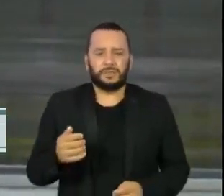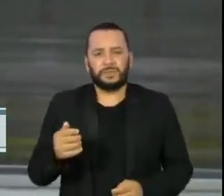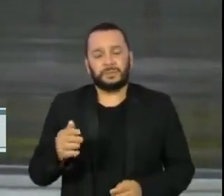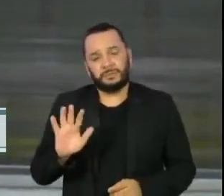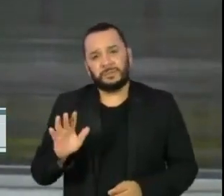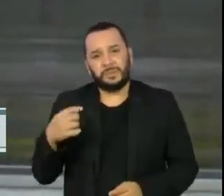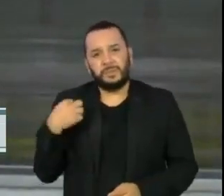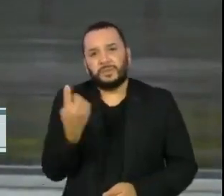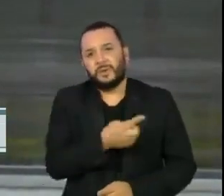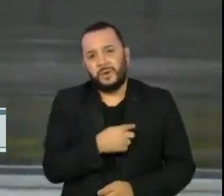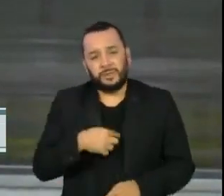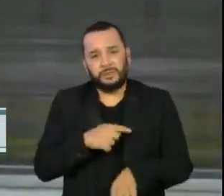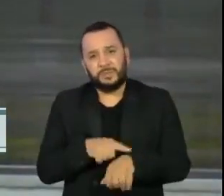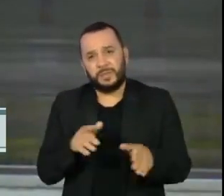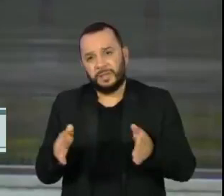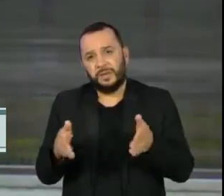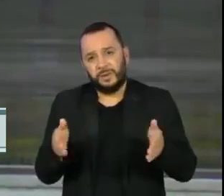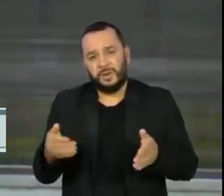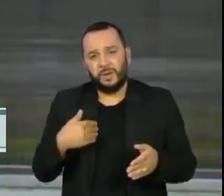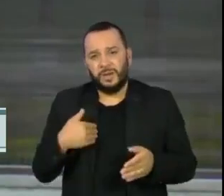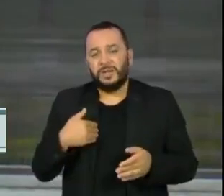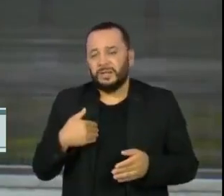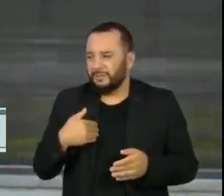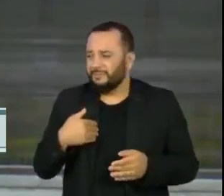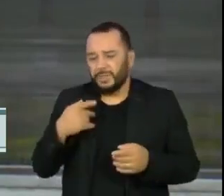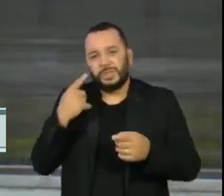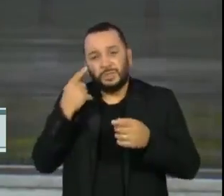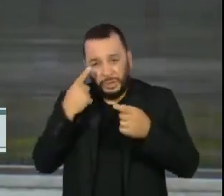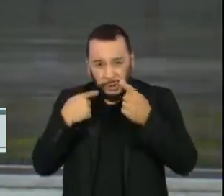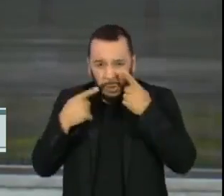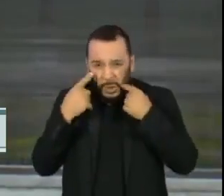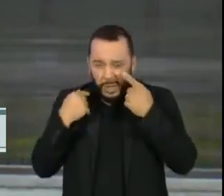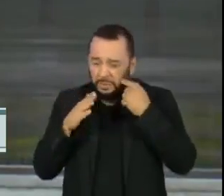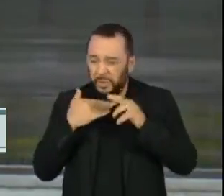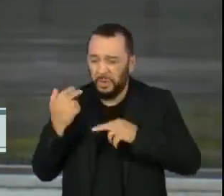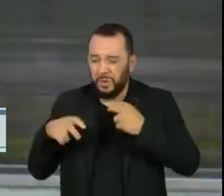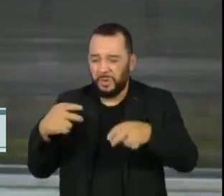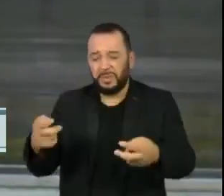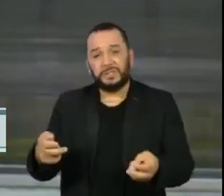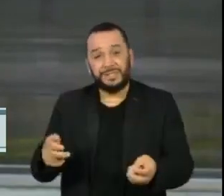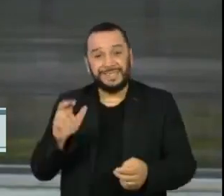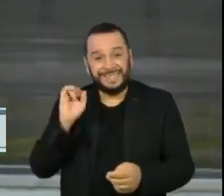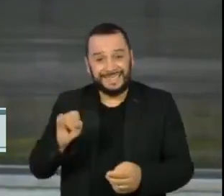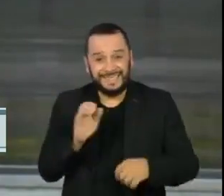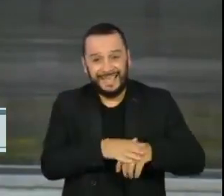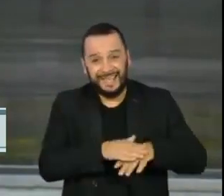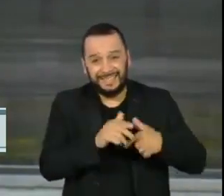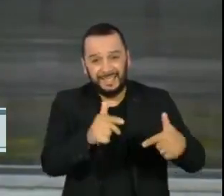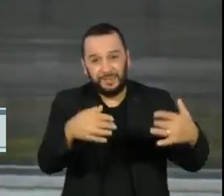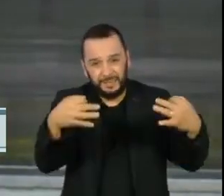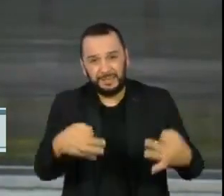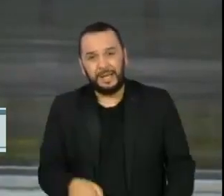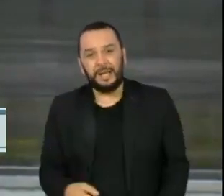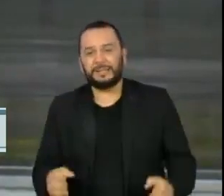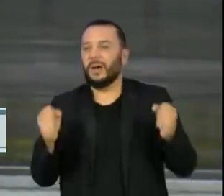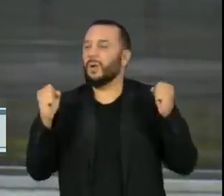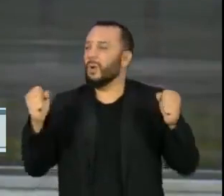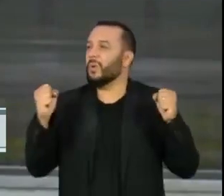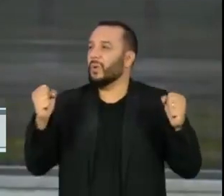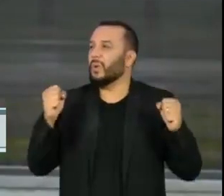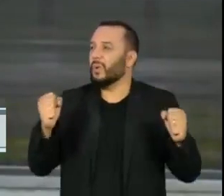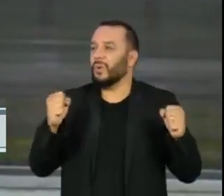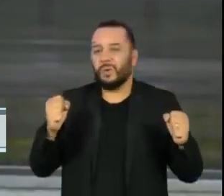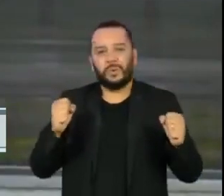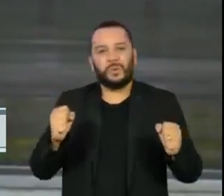chorando a perda de milhares de vidas, estamos festejando a imunização e a redução de